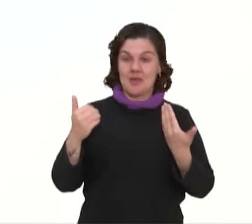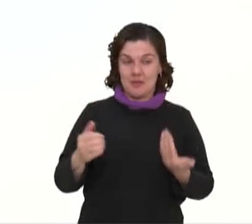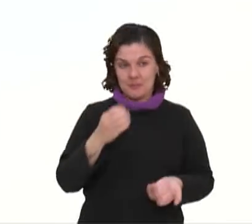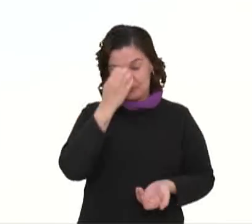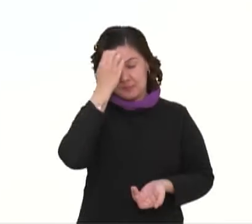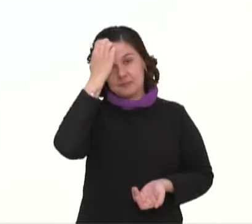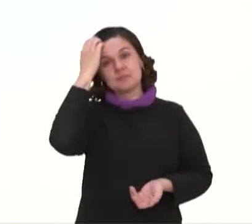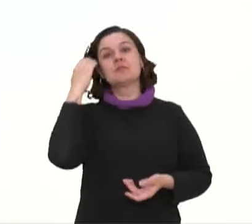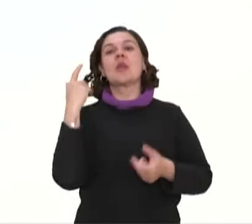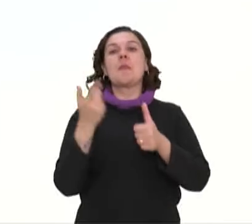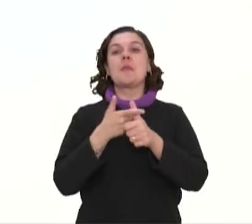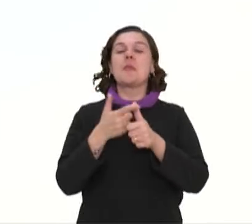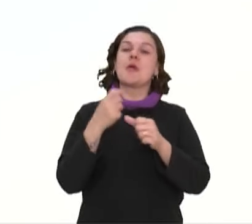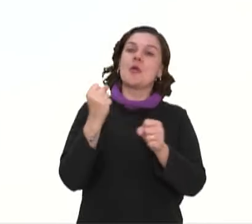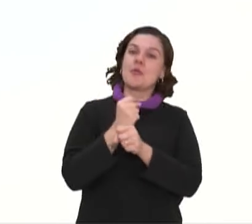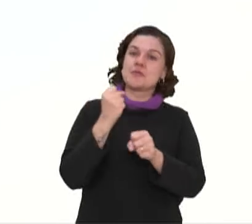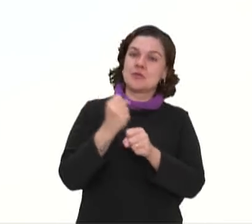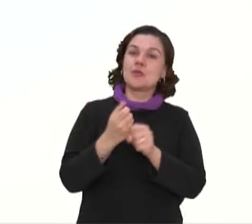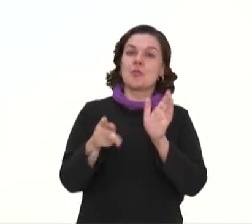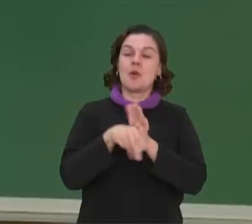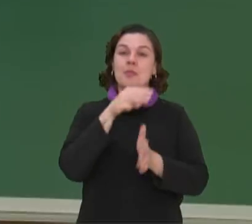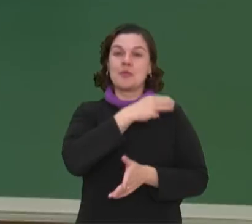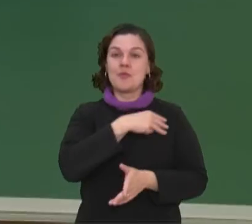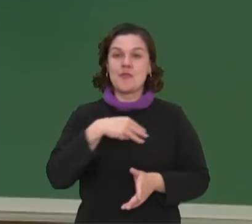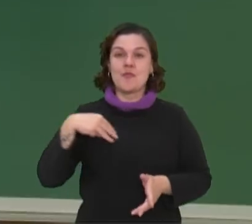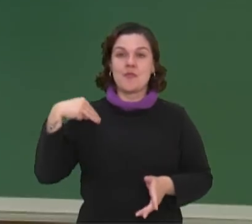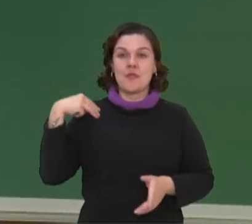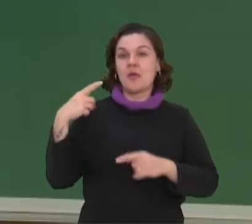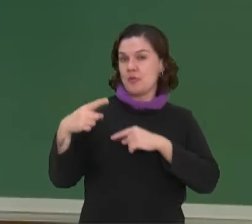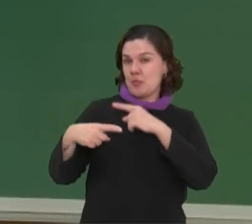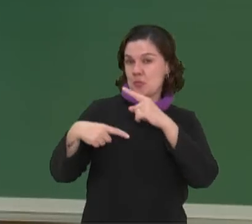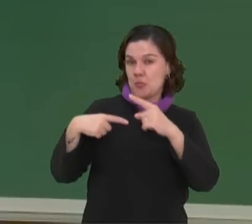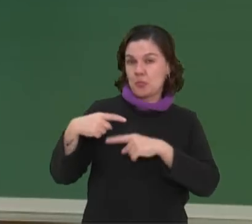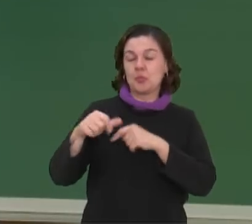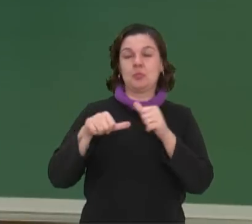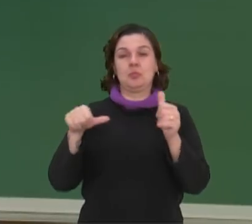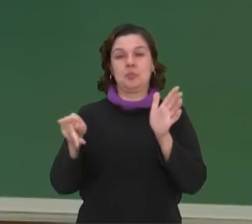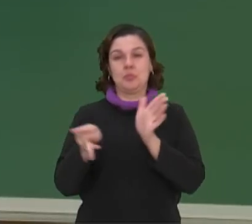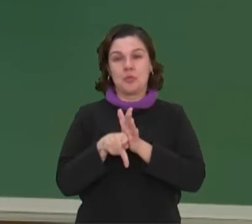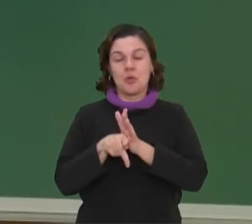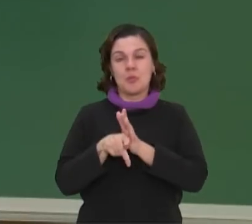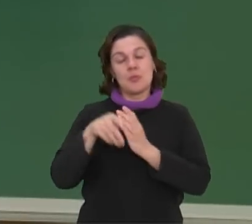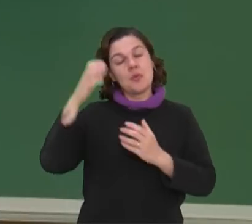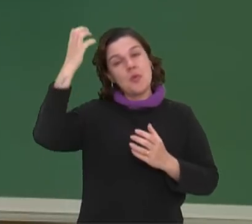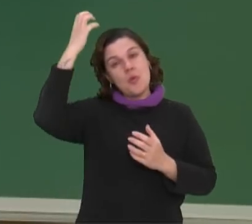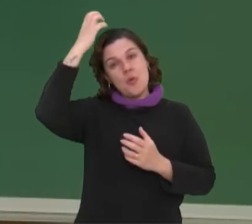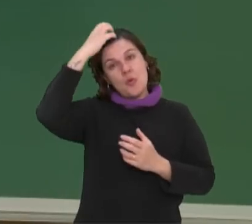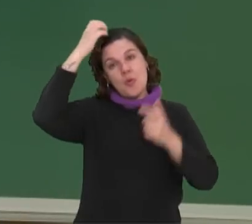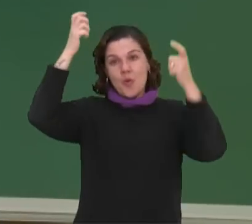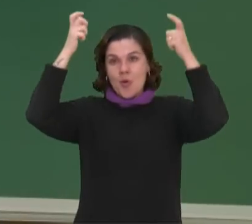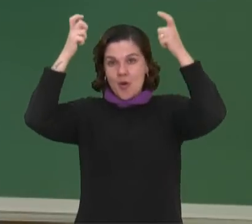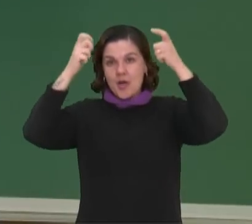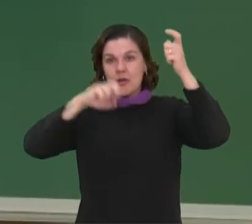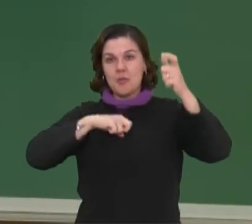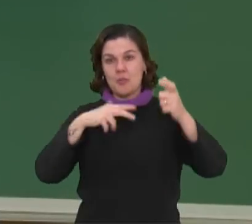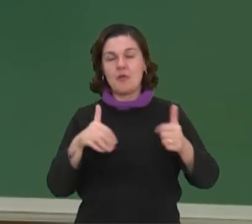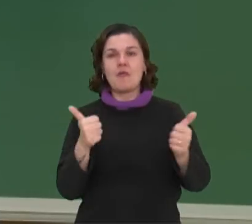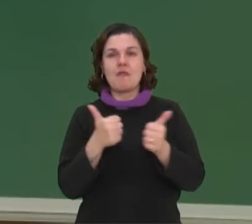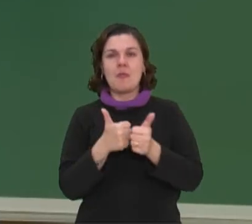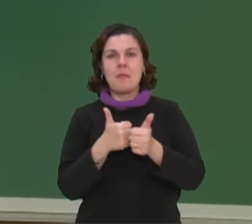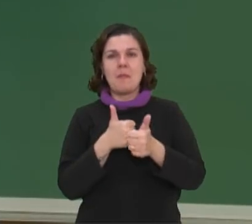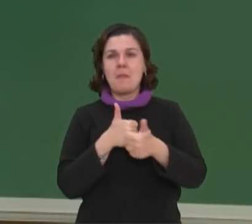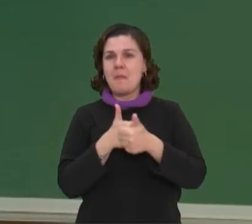primeiro construído para ser sede de convento, depois foi sede de alguns reis de Portugal, depois fica bem pertinho de Lisboa, capital de